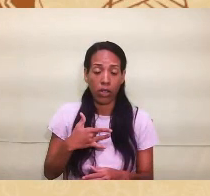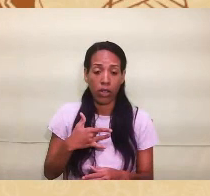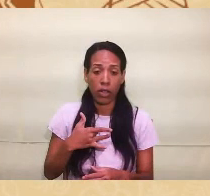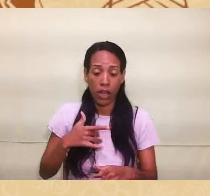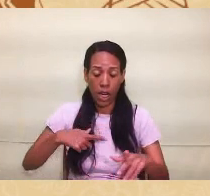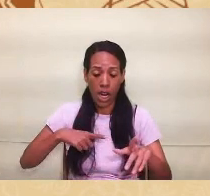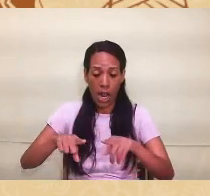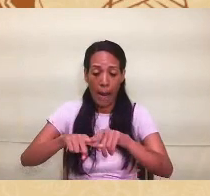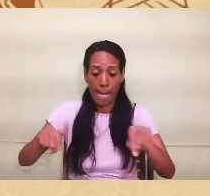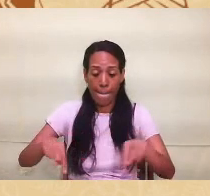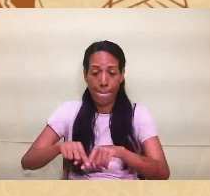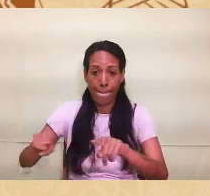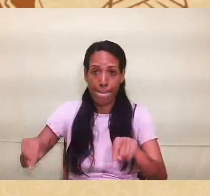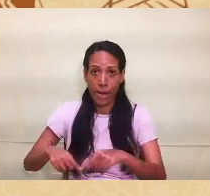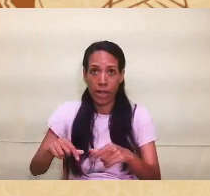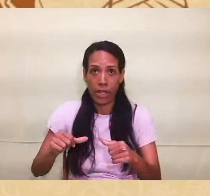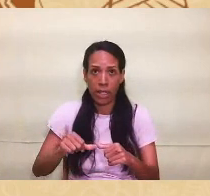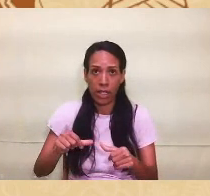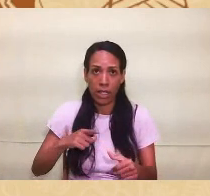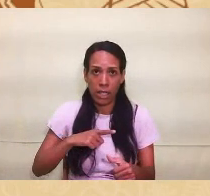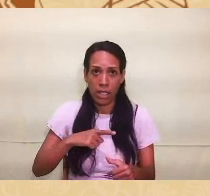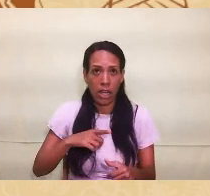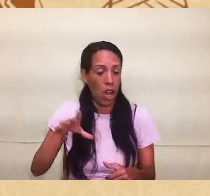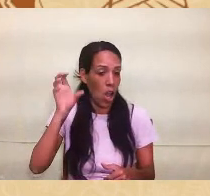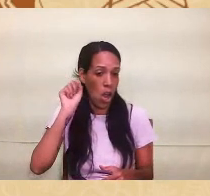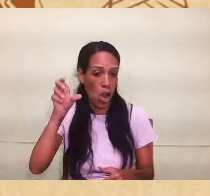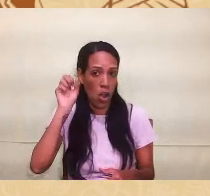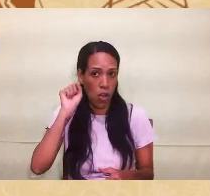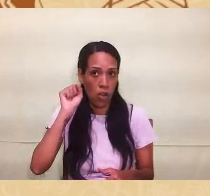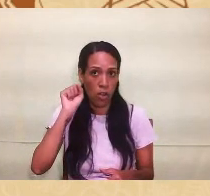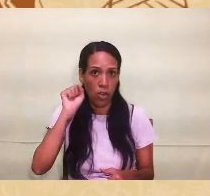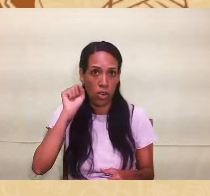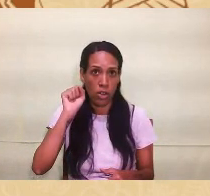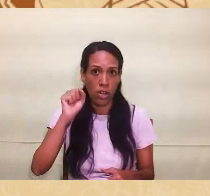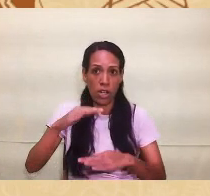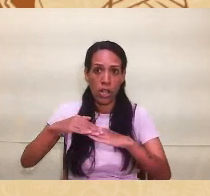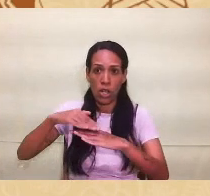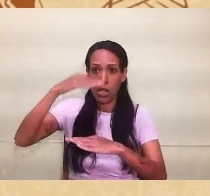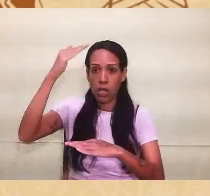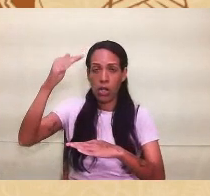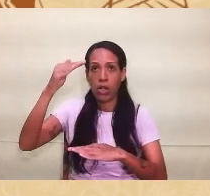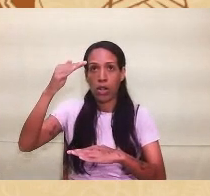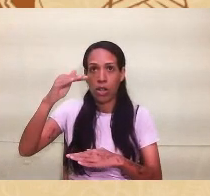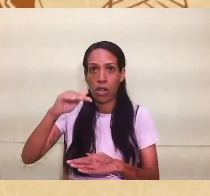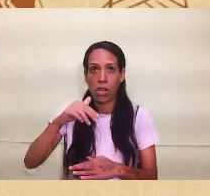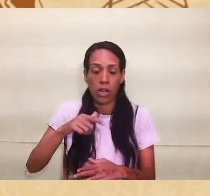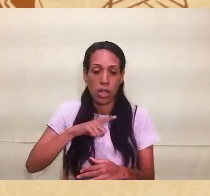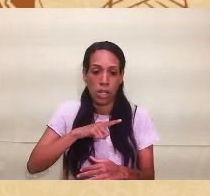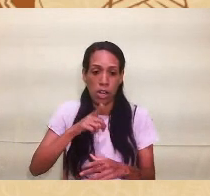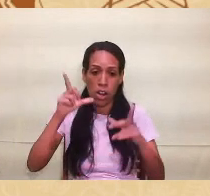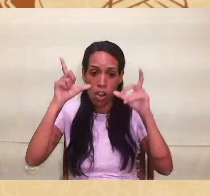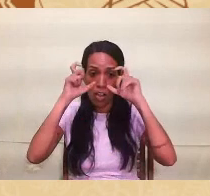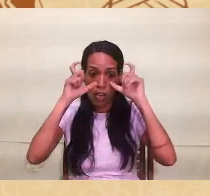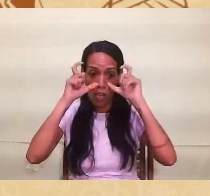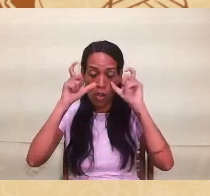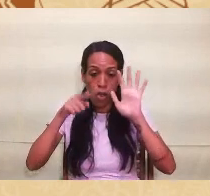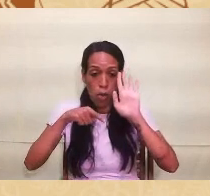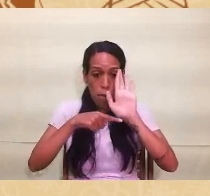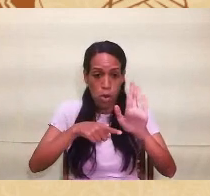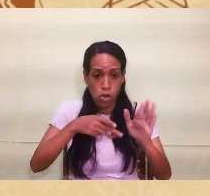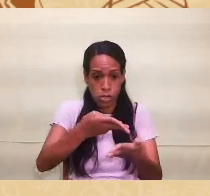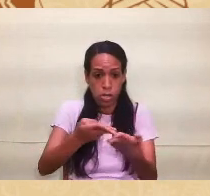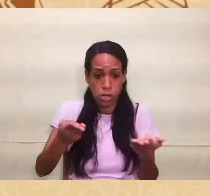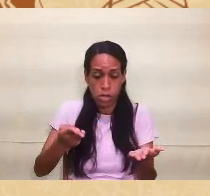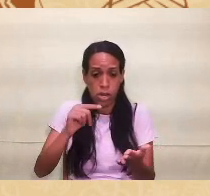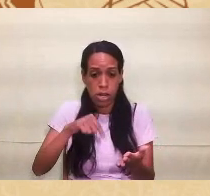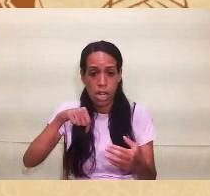que gerou um artigo em que eu discuto a subnotificação. Essa foto que eu estou mostrando aí, que você está vendo, é que aqui